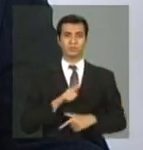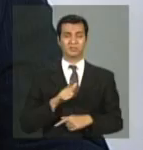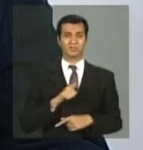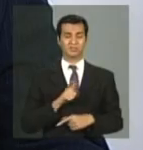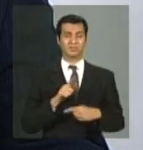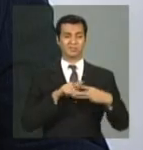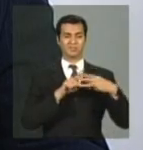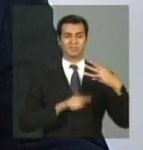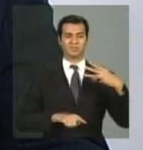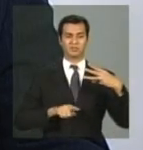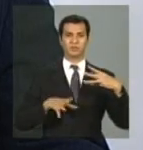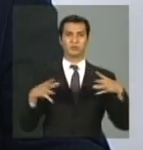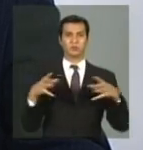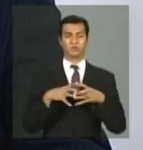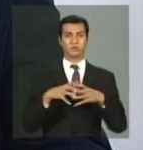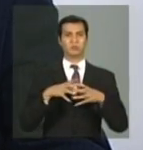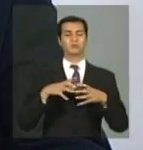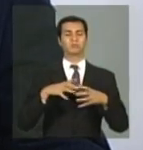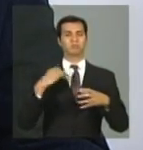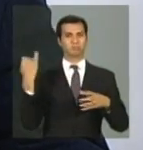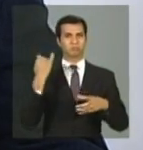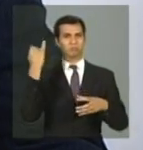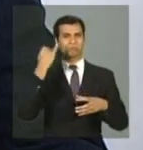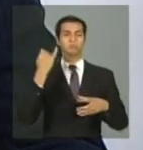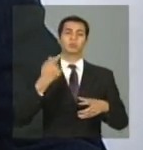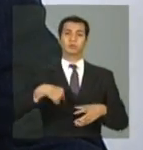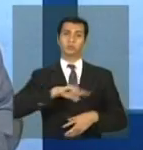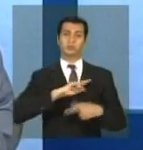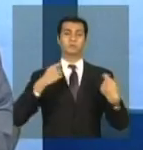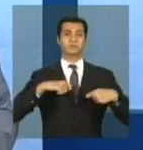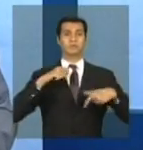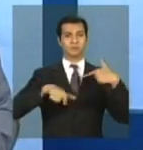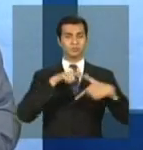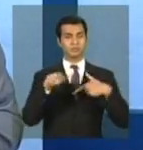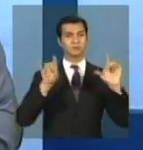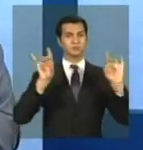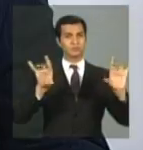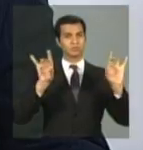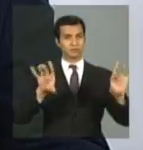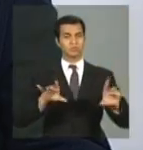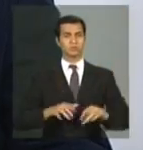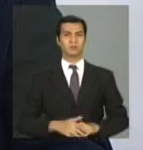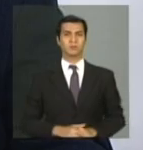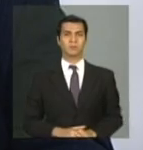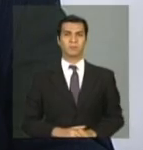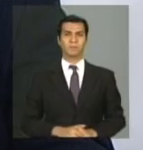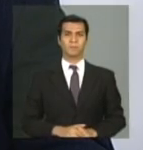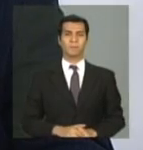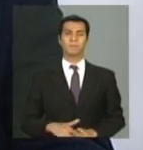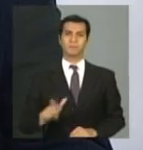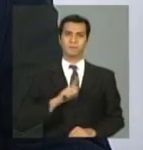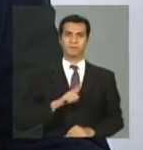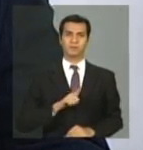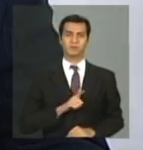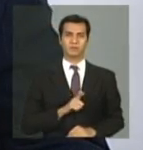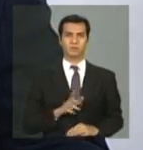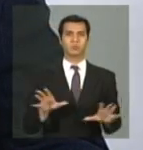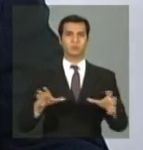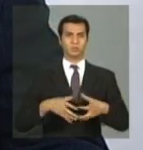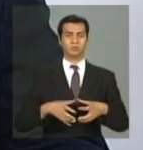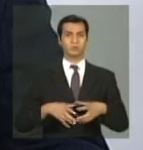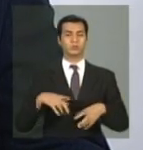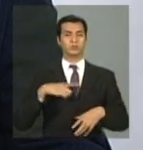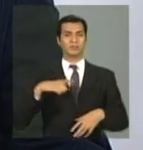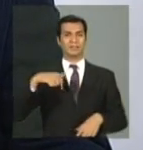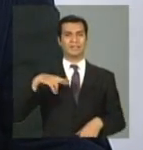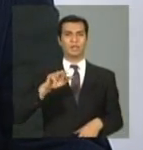três cortes de públicos específicos que demandam uma ação específica em relação aos não localizados, que são aqueles que estão em áreas remanescentes de